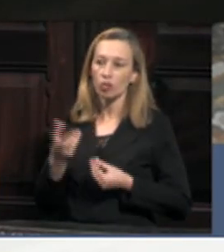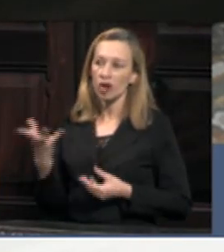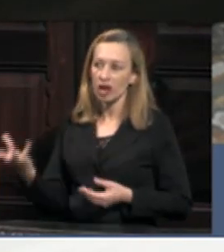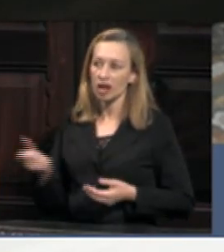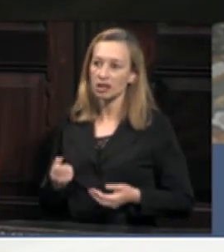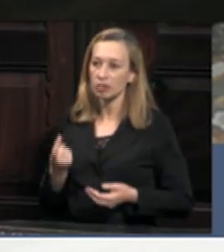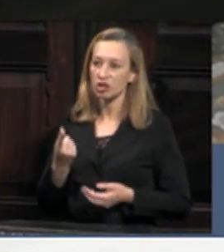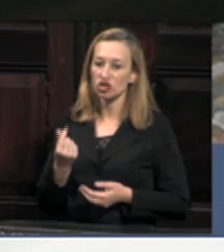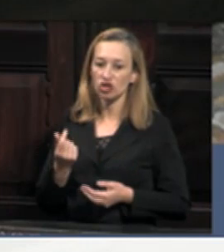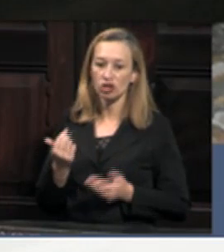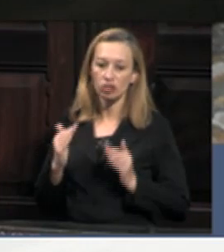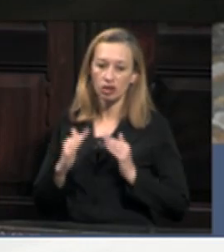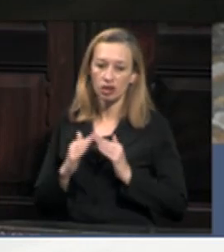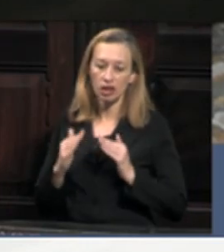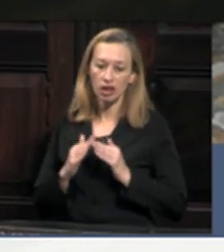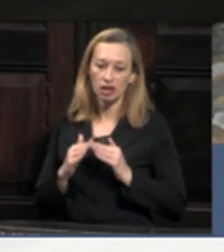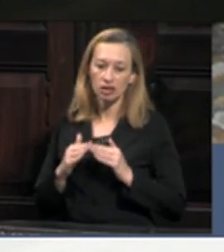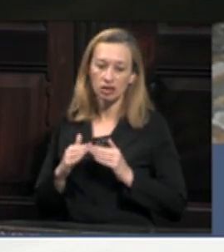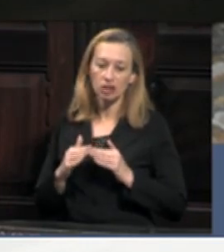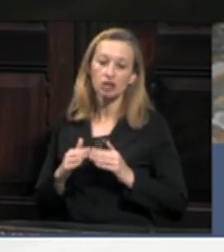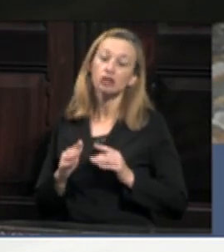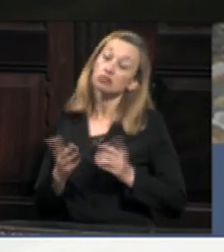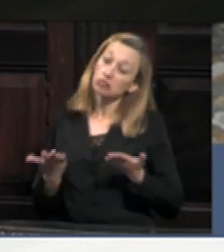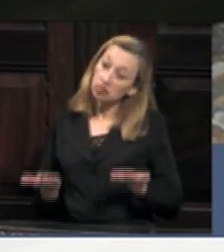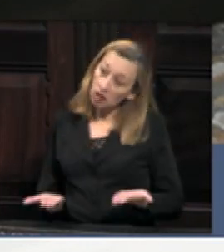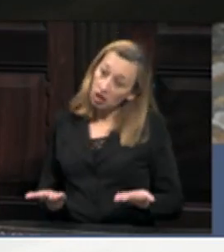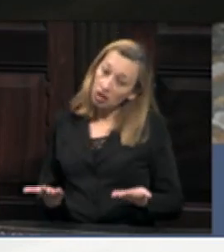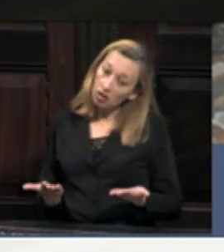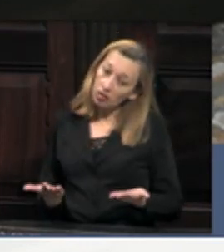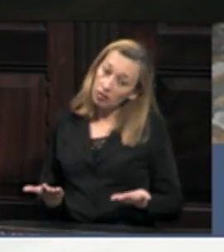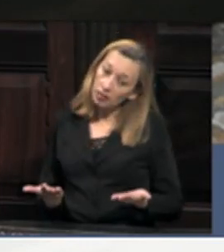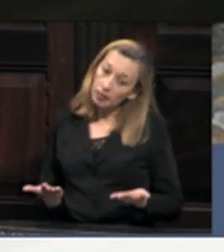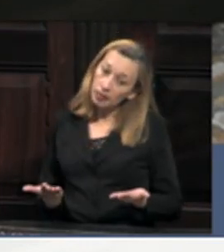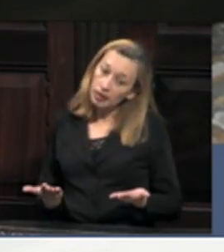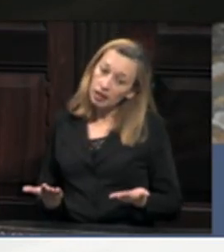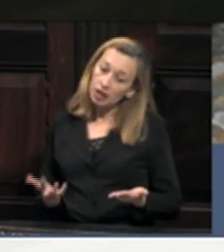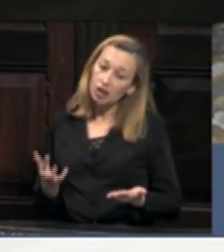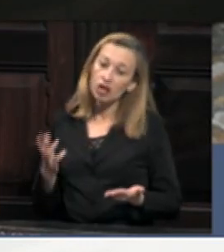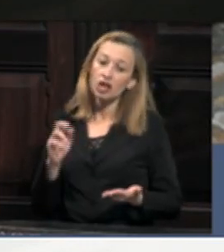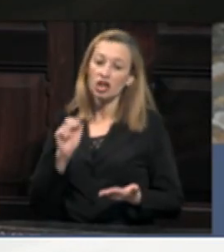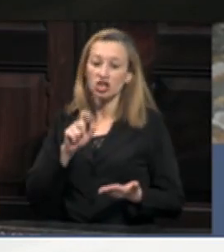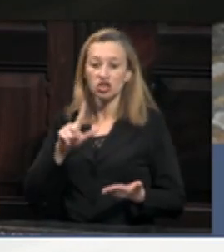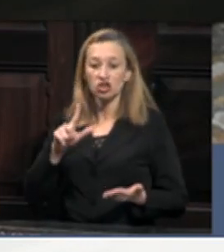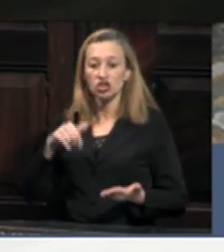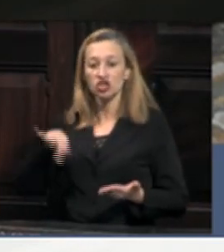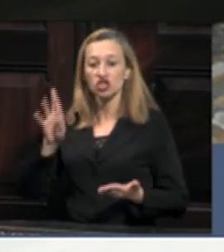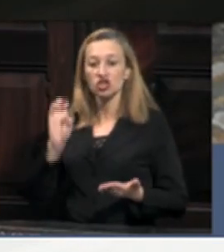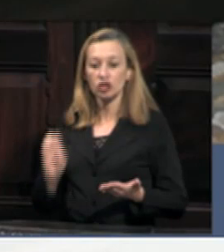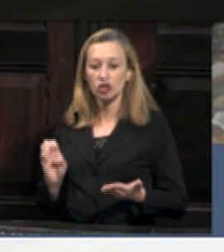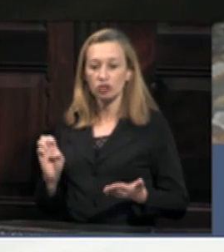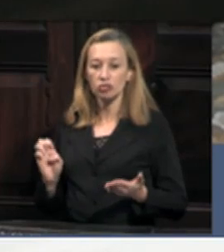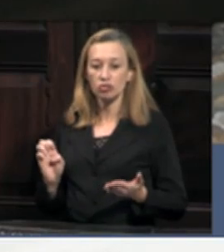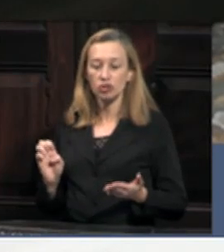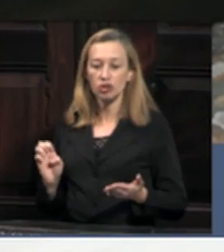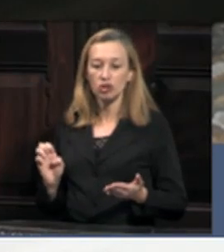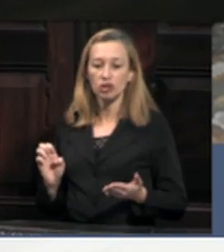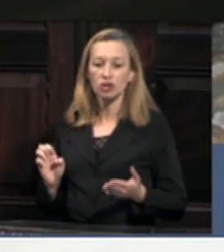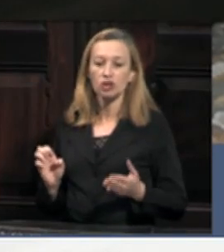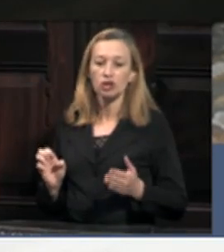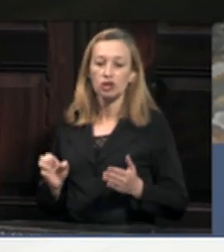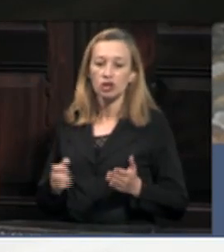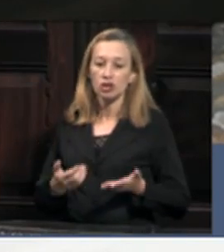espécie. Então, sendo coerente com o regime de recuperação fiscal, volto a dizer,